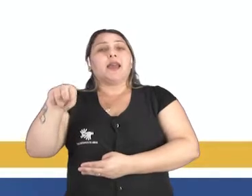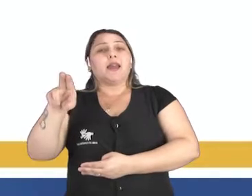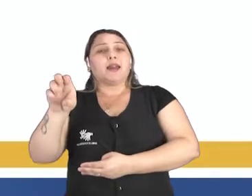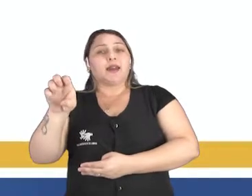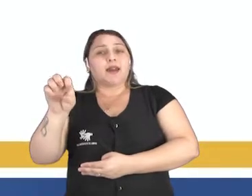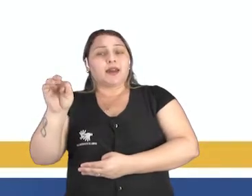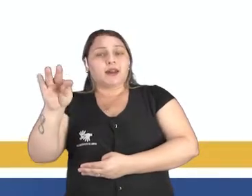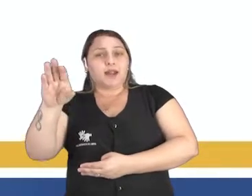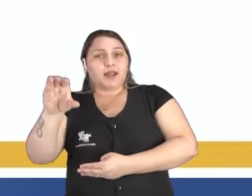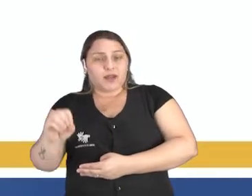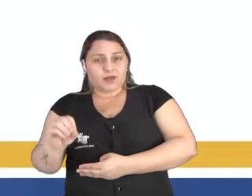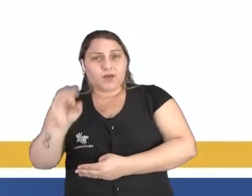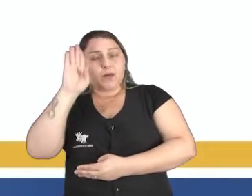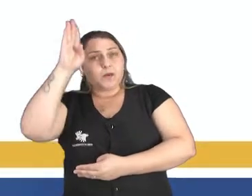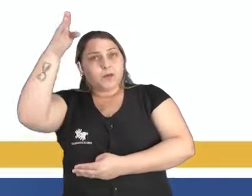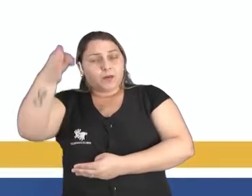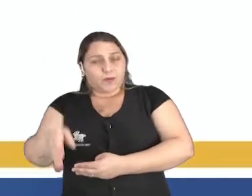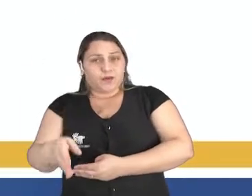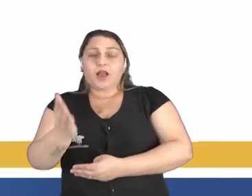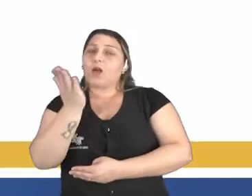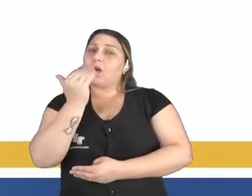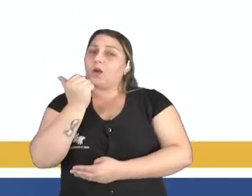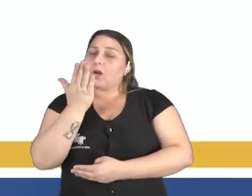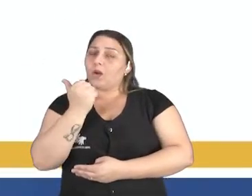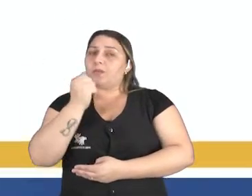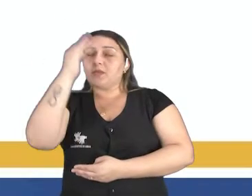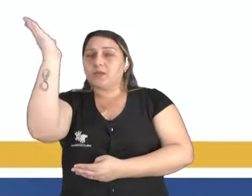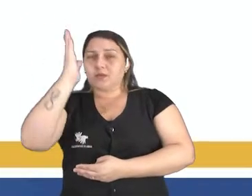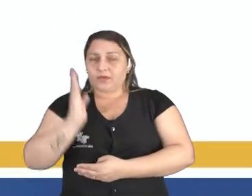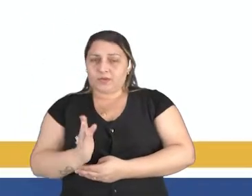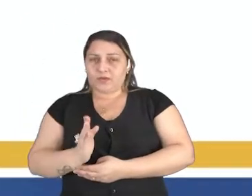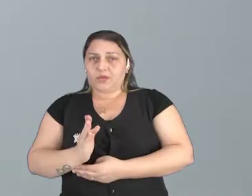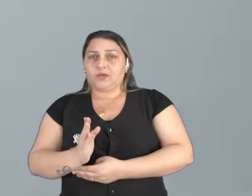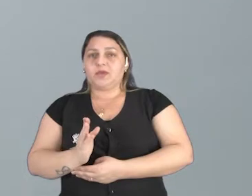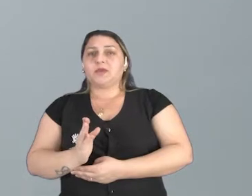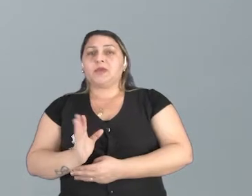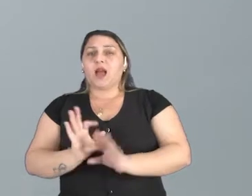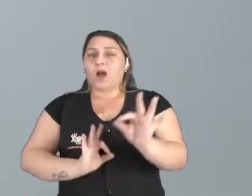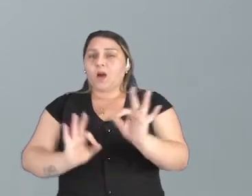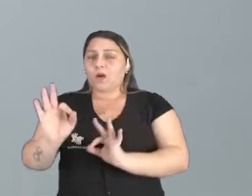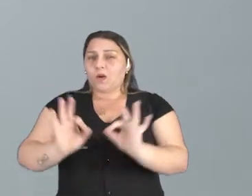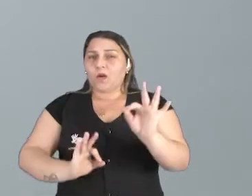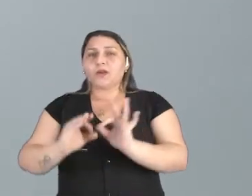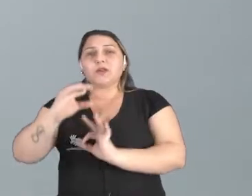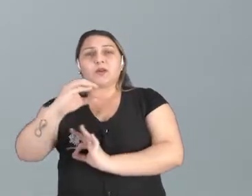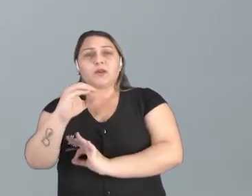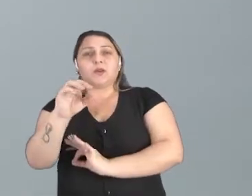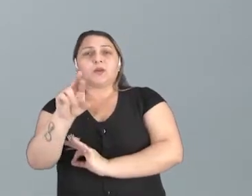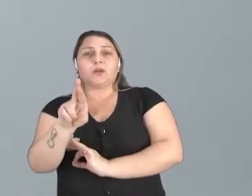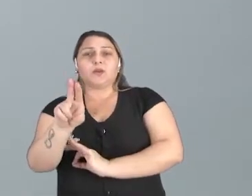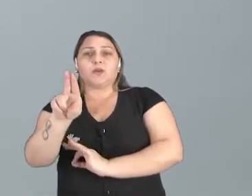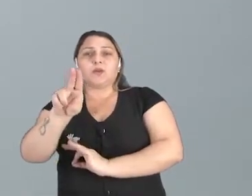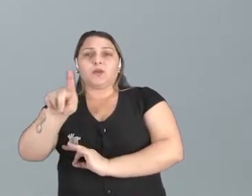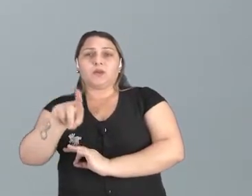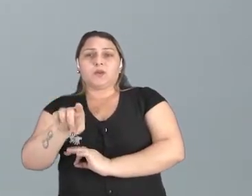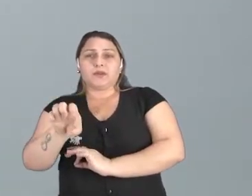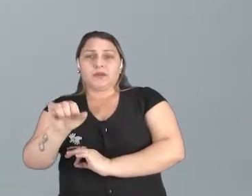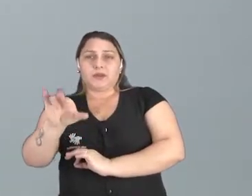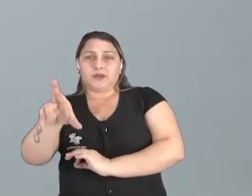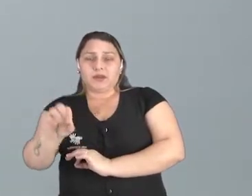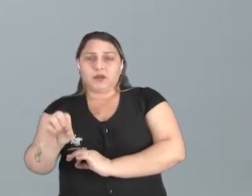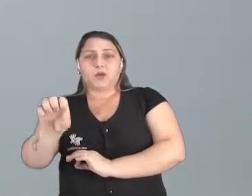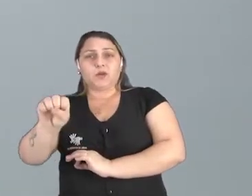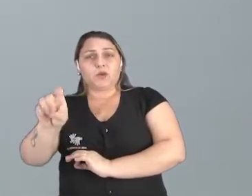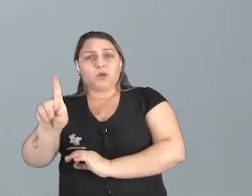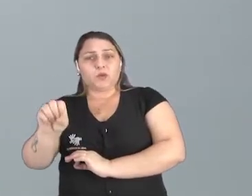como com a principal comenda brasileira, né, a Ordem de Cruzeiro do Sul. Então ele faz essa homenagem aí para Che